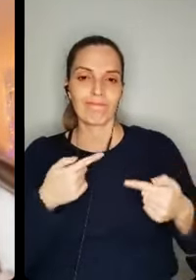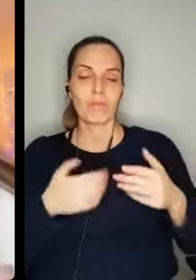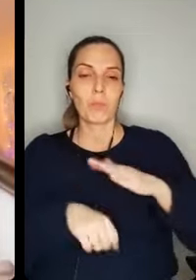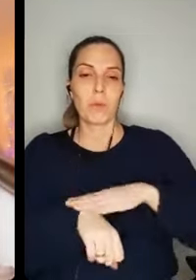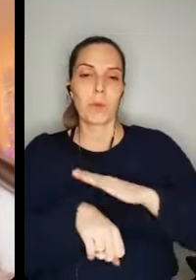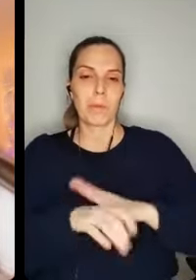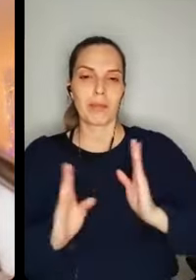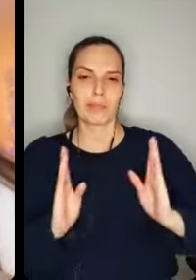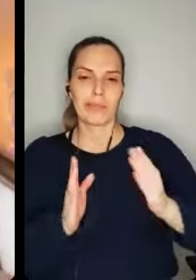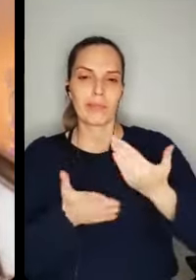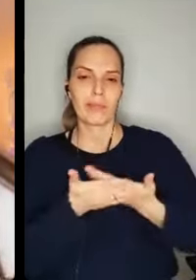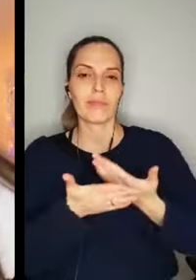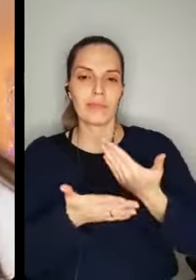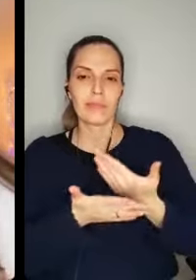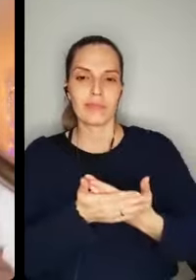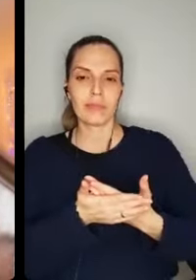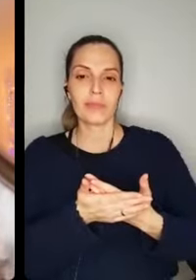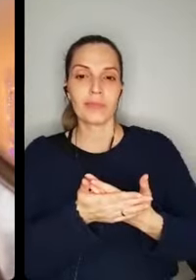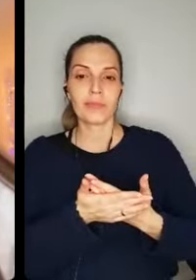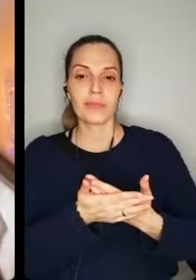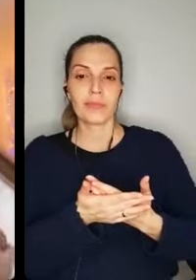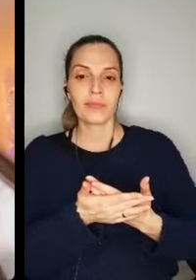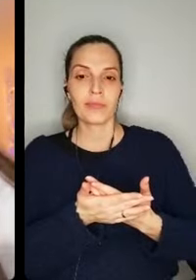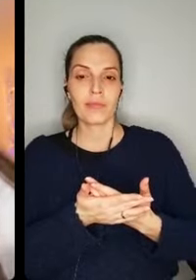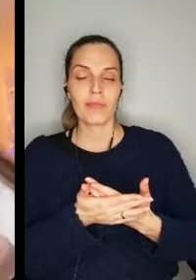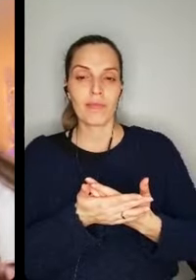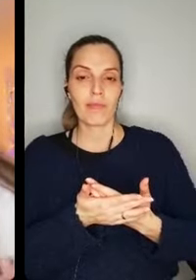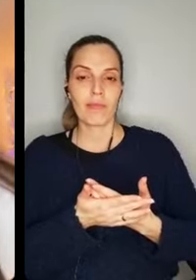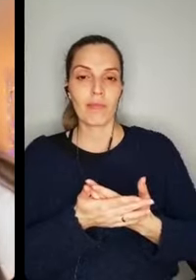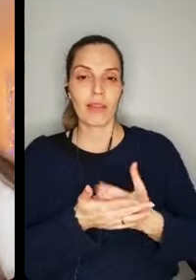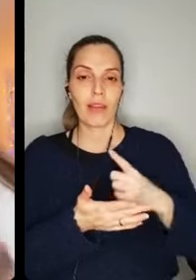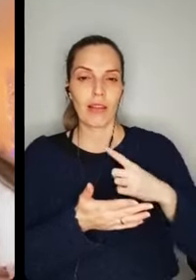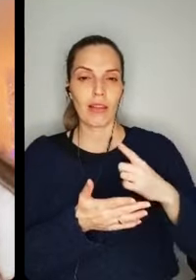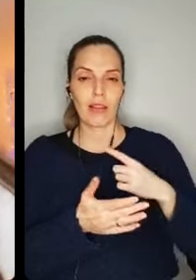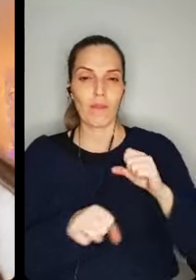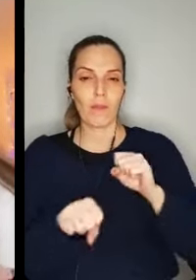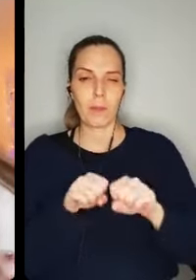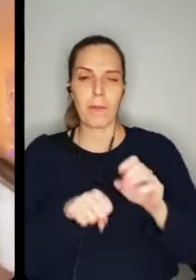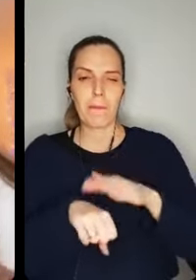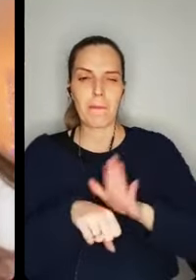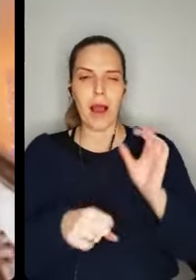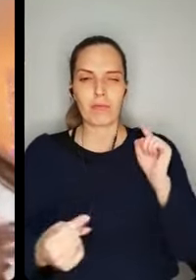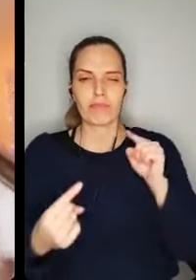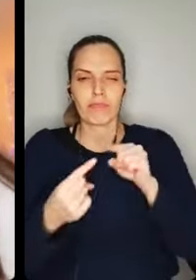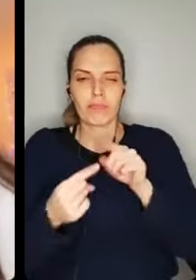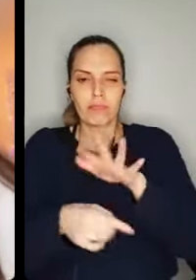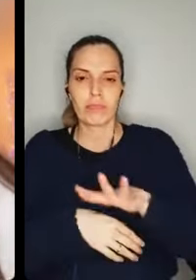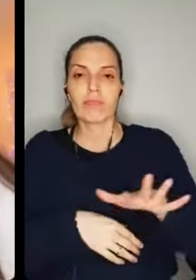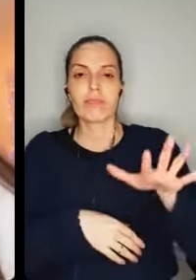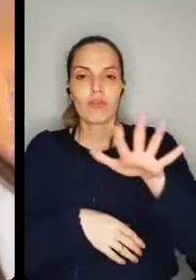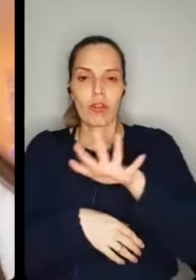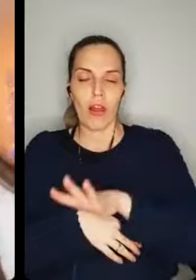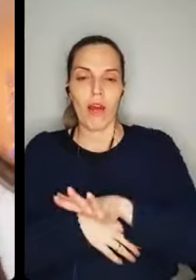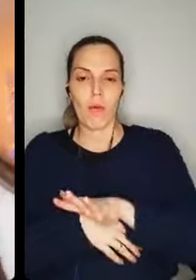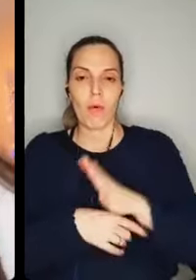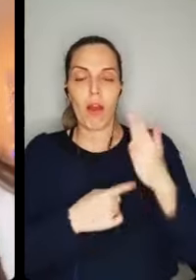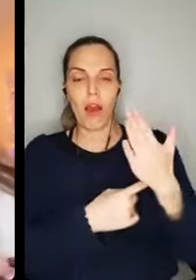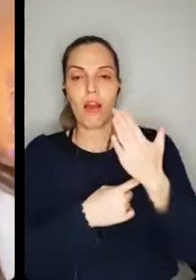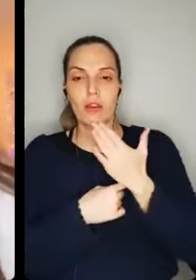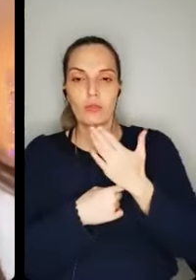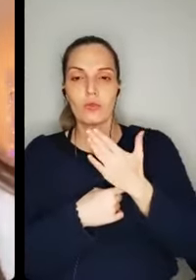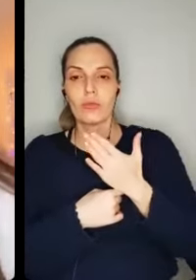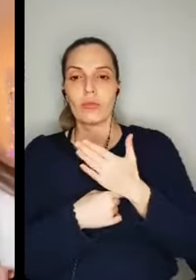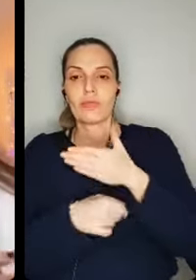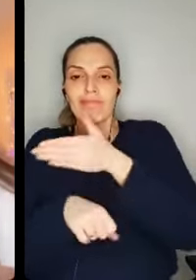né, e eu acho que pela UFSPA ter essa formação bem generalista, isso também nos ajuda a se inserir nos campos de estágio,